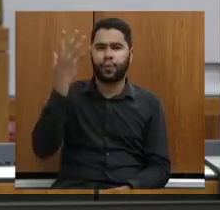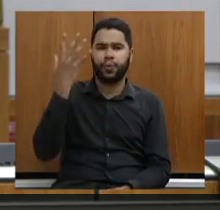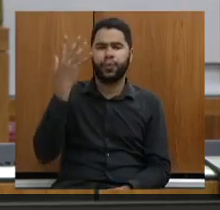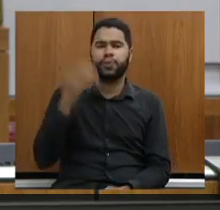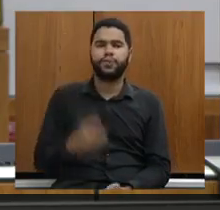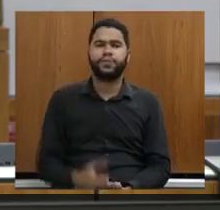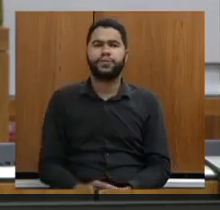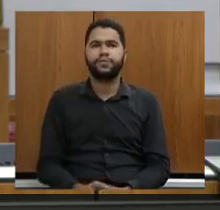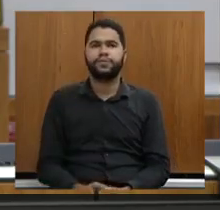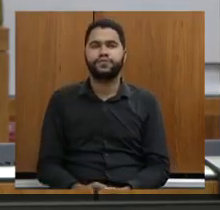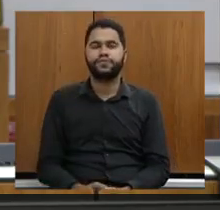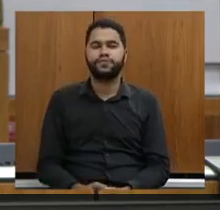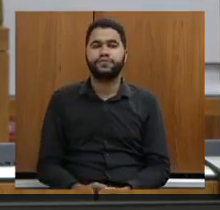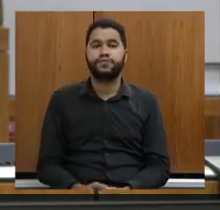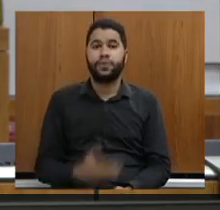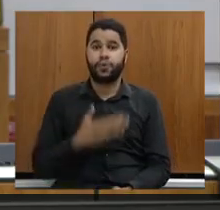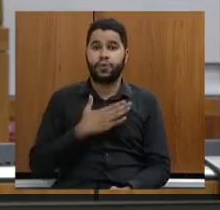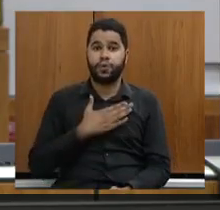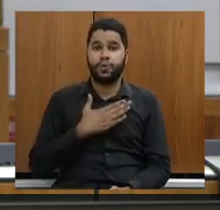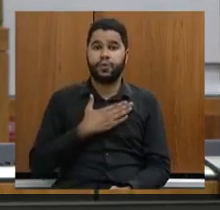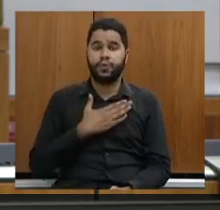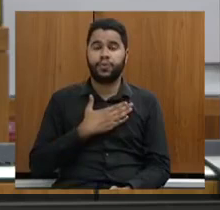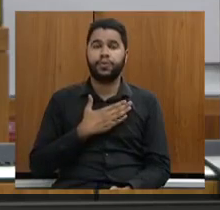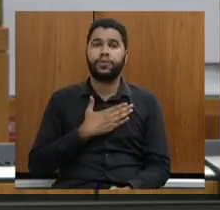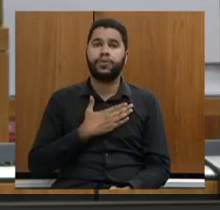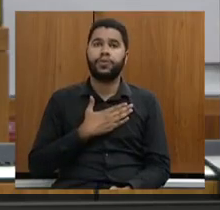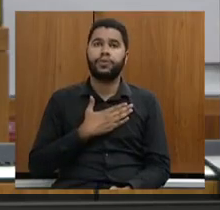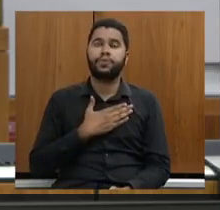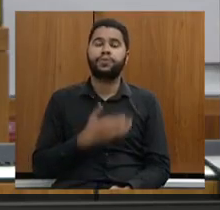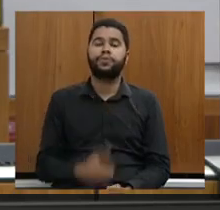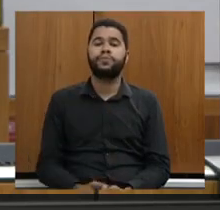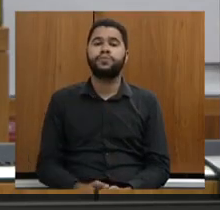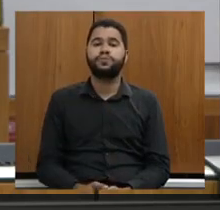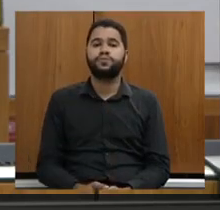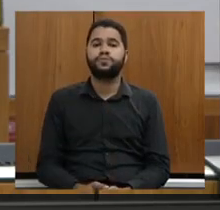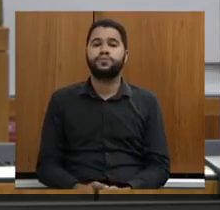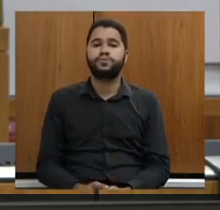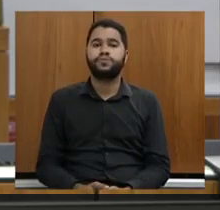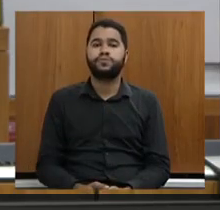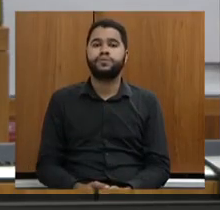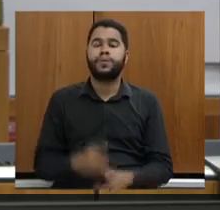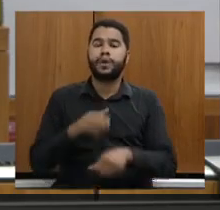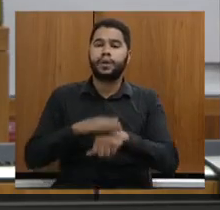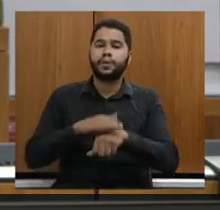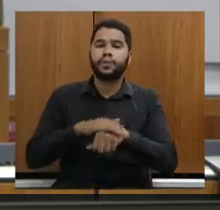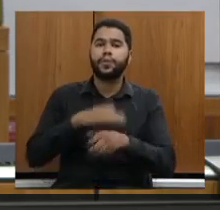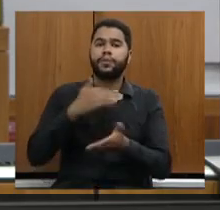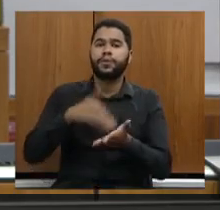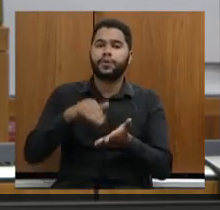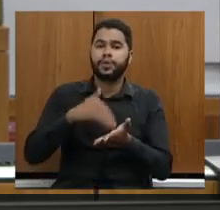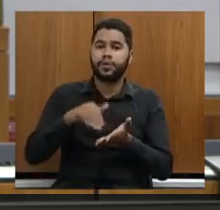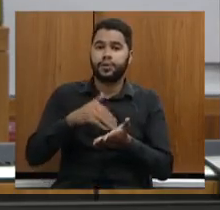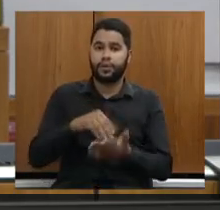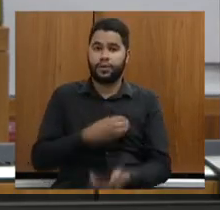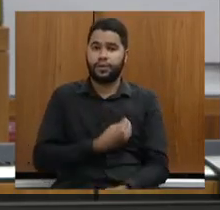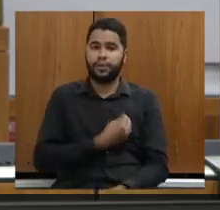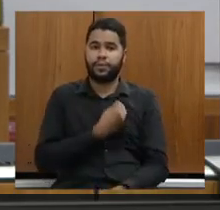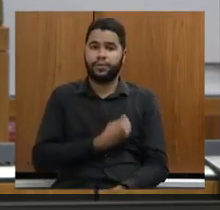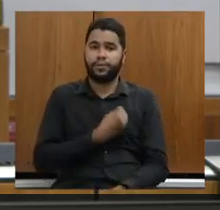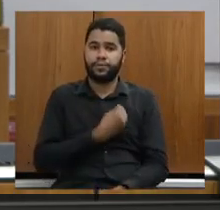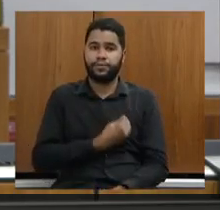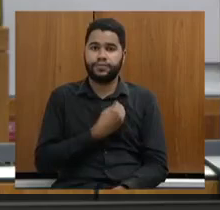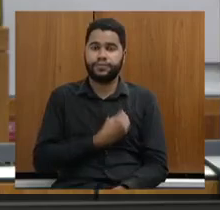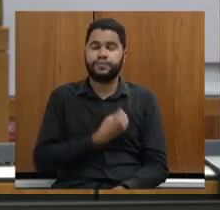fato é comigo pois Deputado em que a própria secretária estava presentes